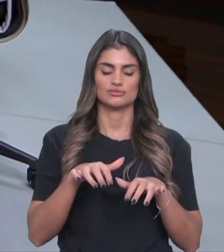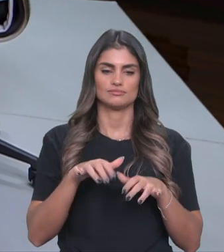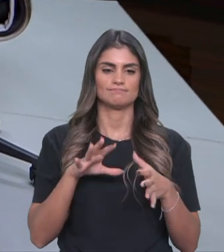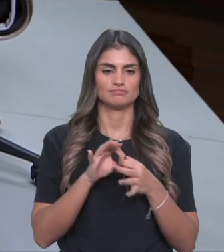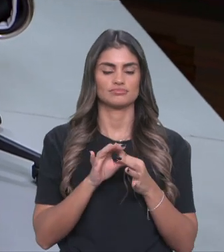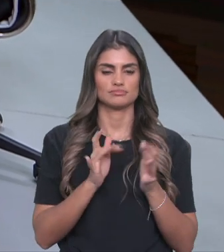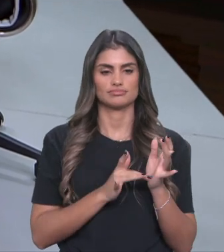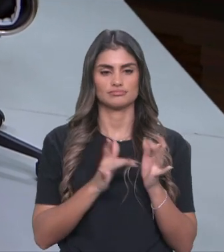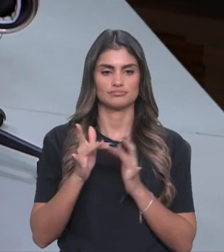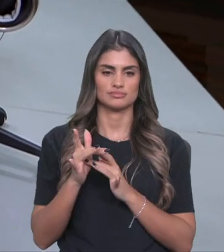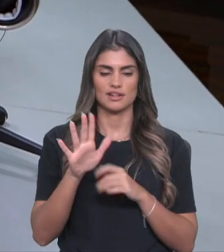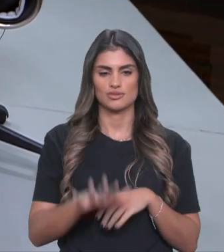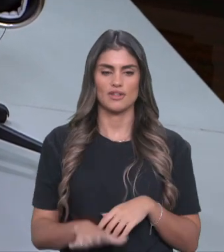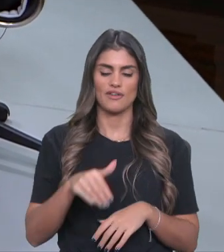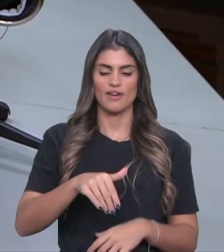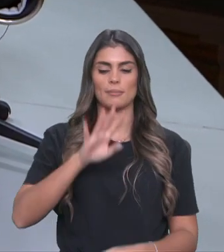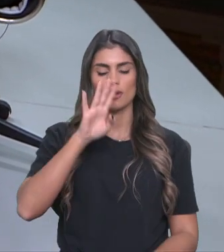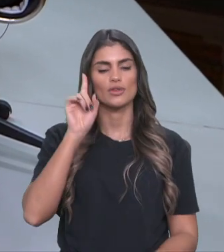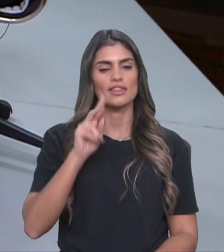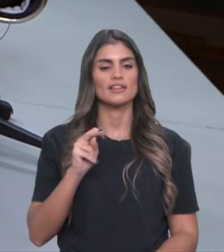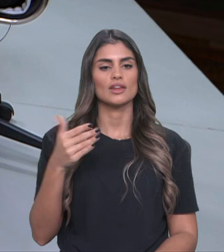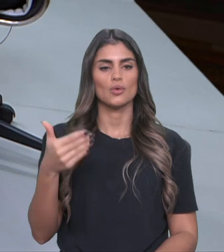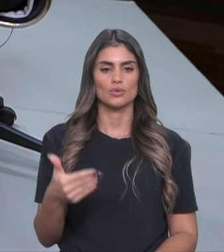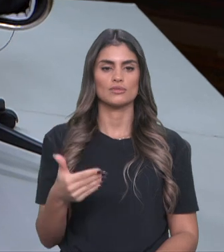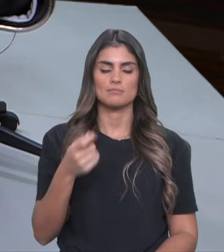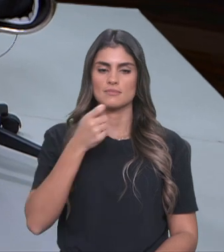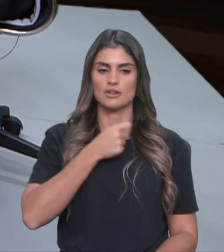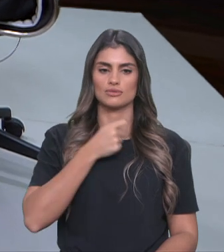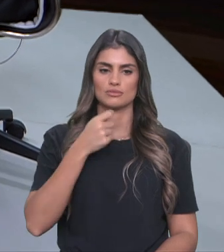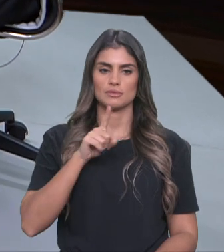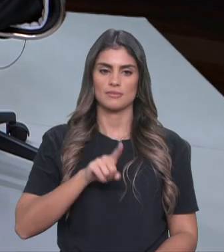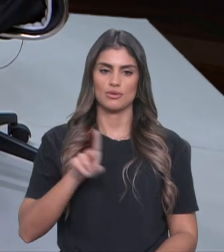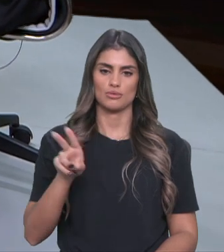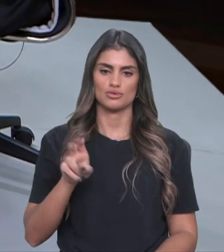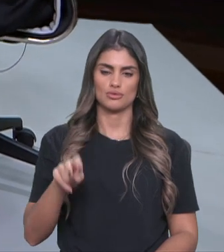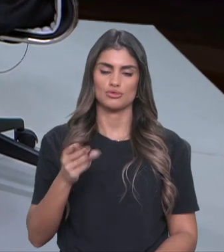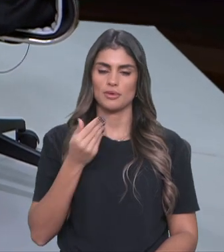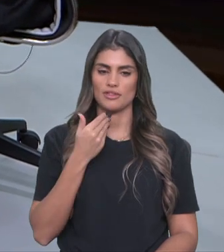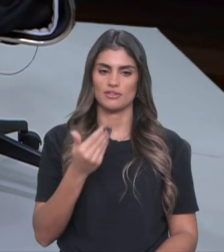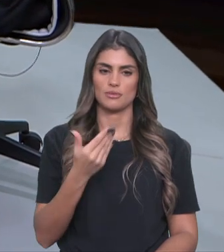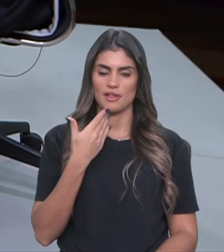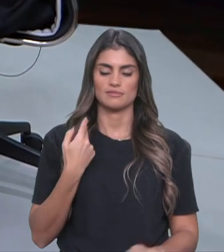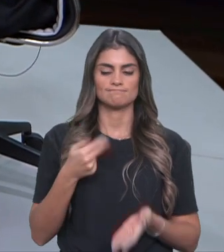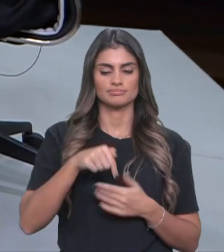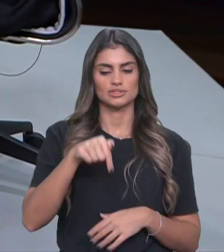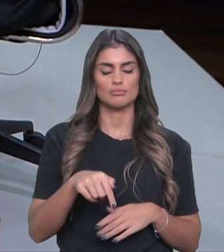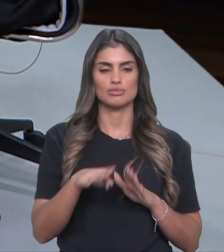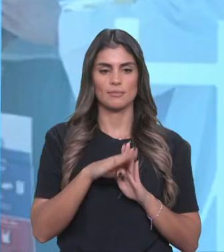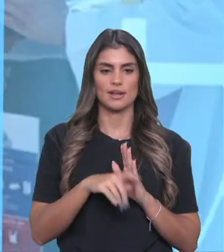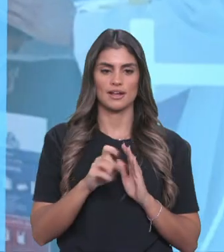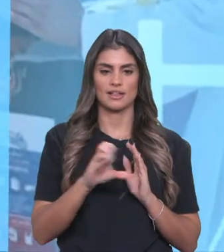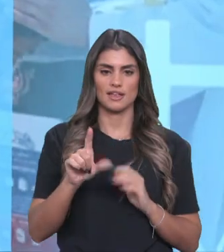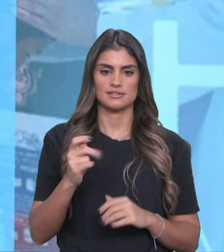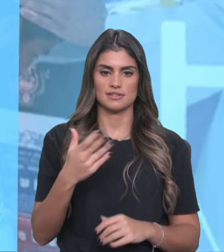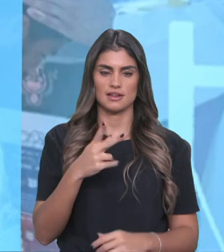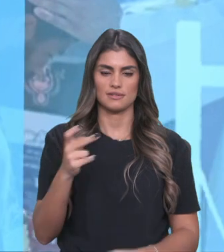Eucarístico Nacional, que vai decorrer em Braga no dia 31 de maio, 1 e 2 de junho. Muito obrigado por ter estado aqui no programa